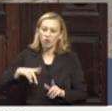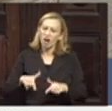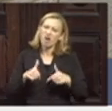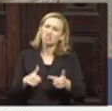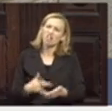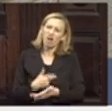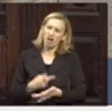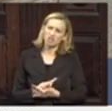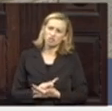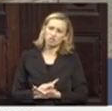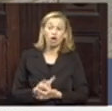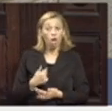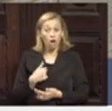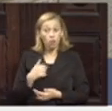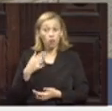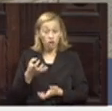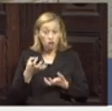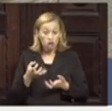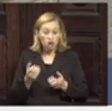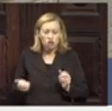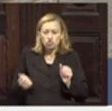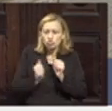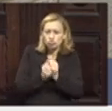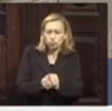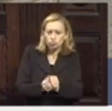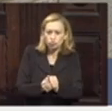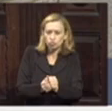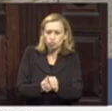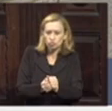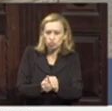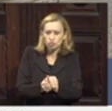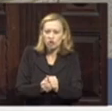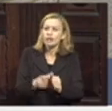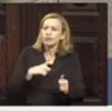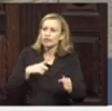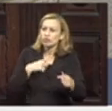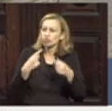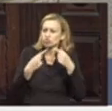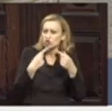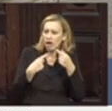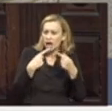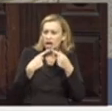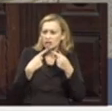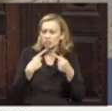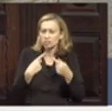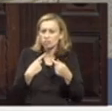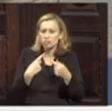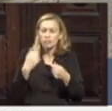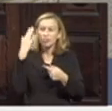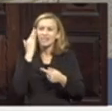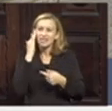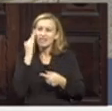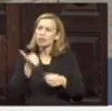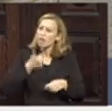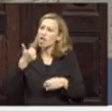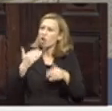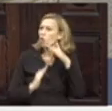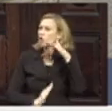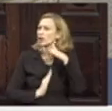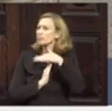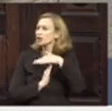de rebeldia. Riam da gente. Agora não, agora virou caso de cadeia, caso de prisão